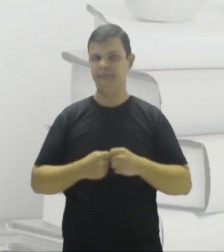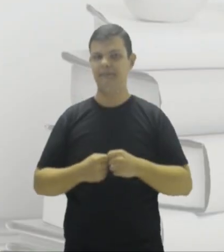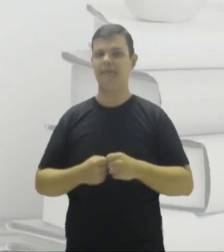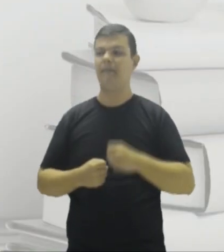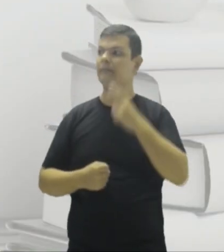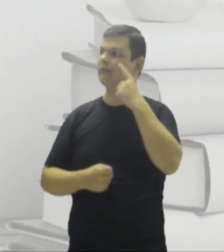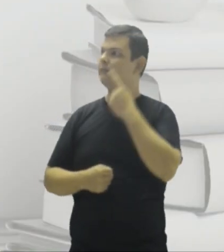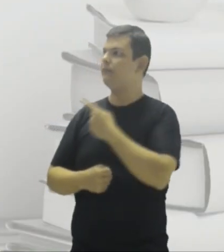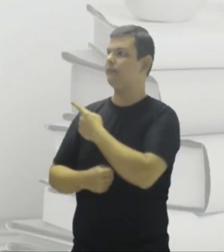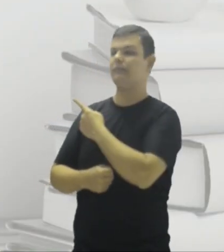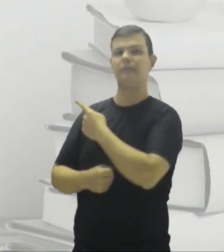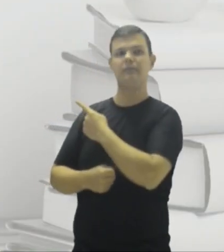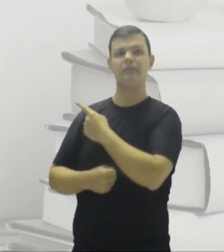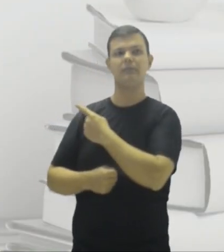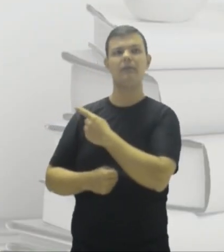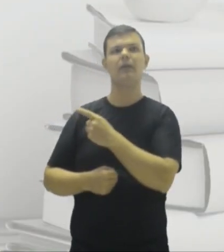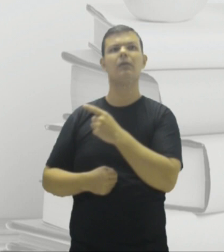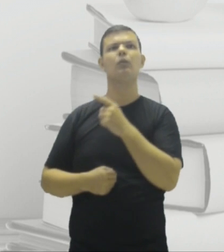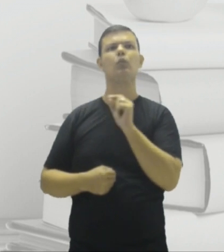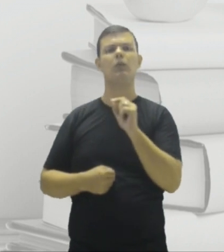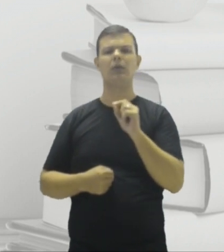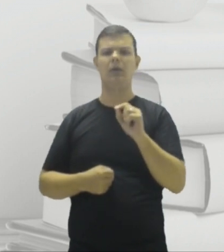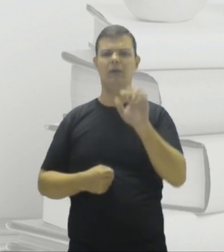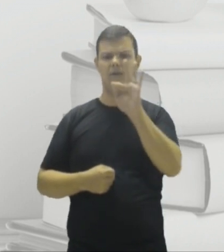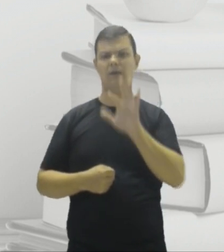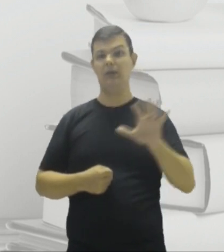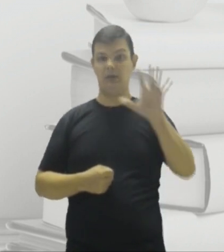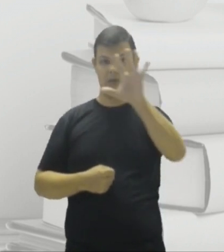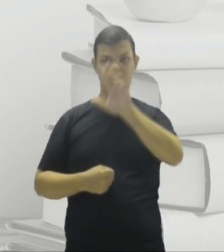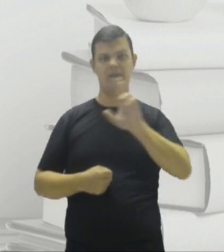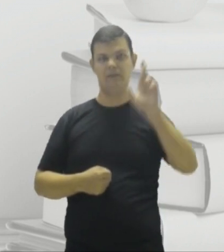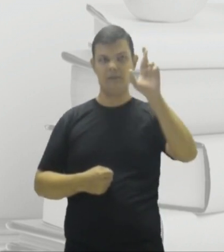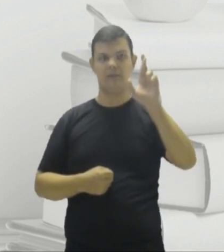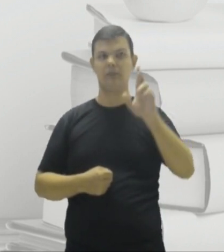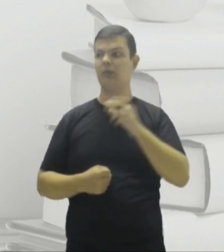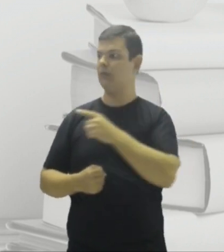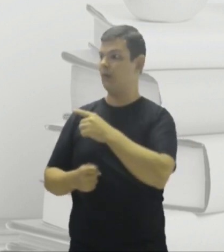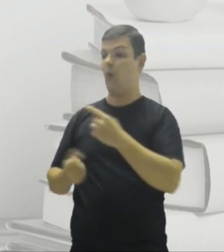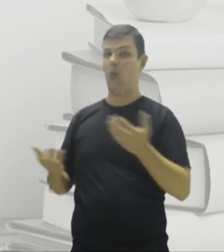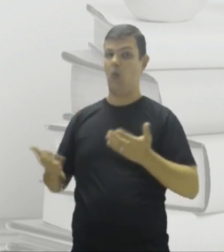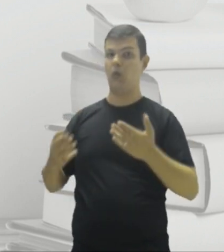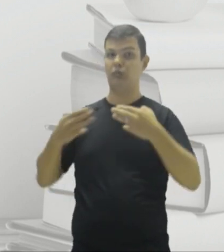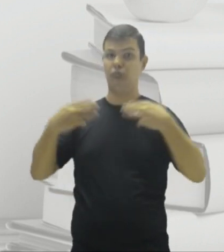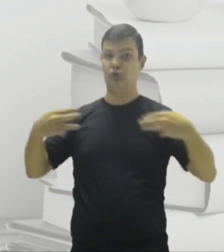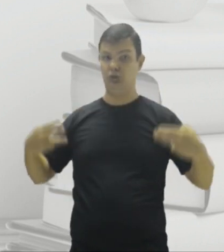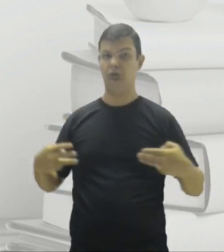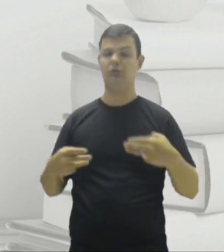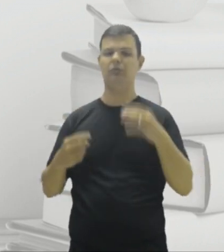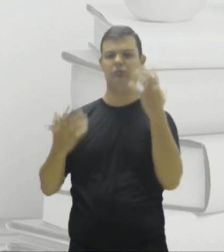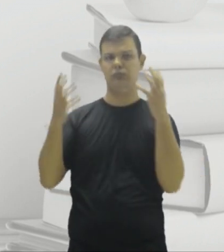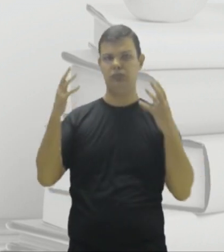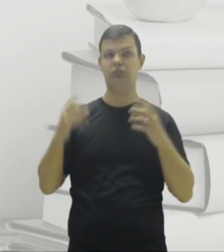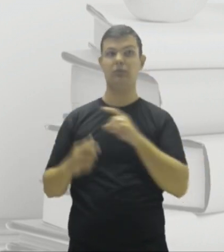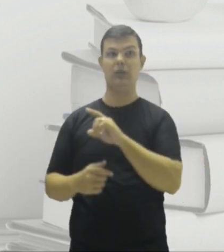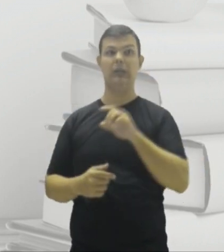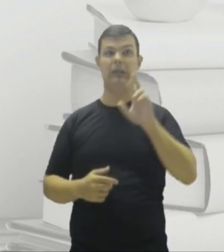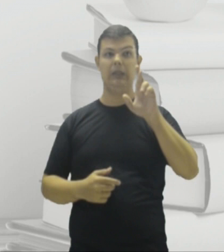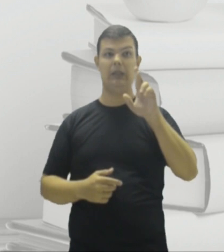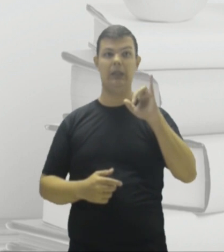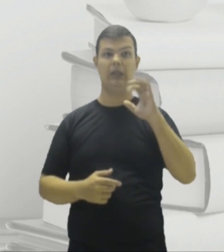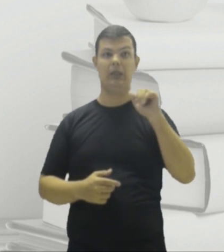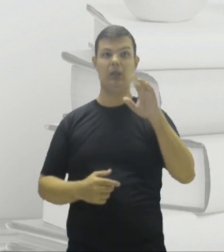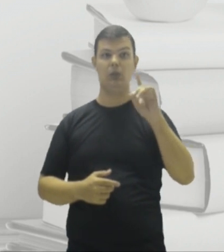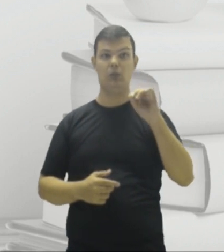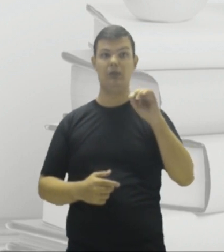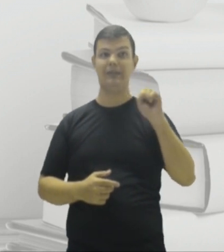comigo. Os órgãos federais do meio ambiente. Nós temos aqui a imagem do atual ministro do meio ambiente, o Ricardo Salles,